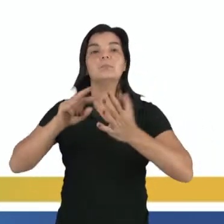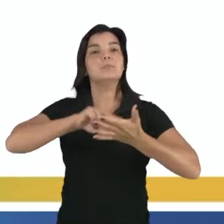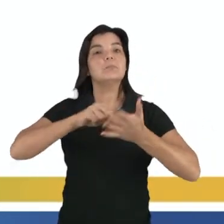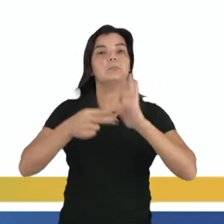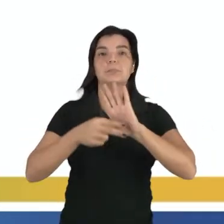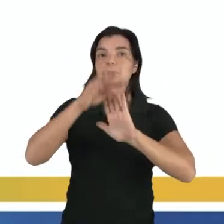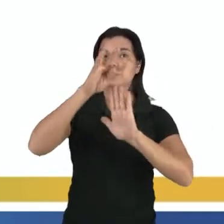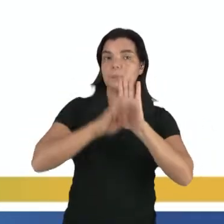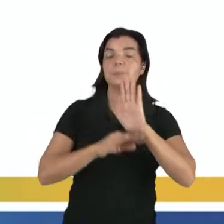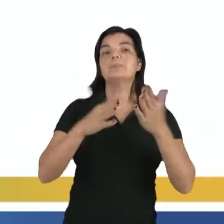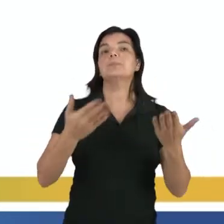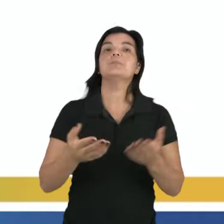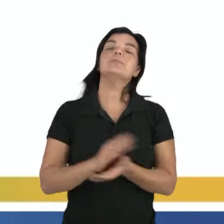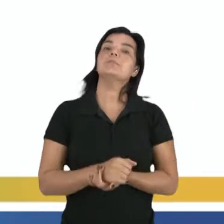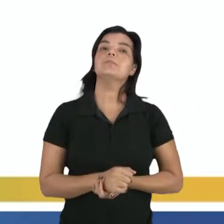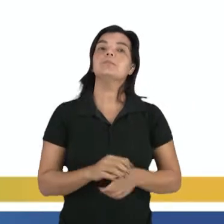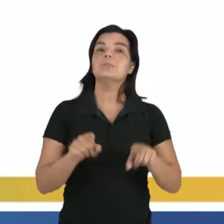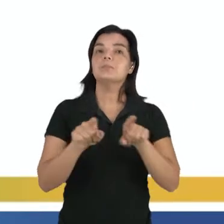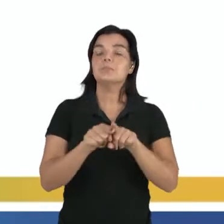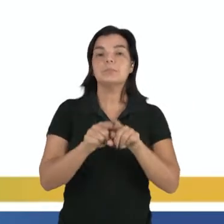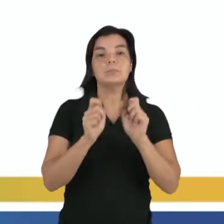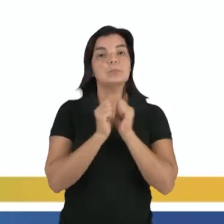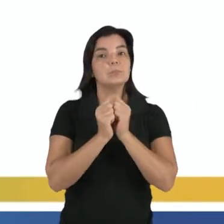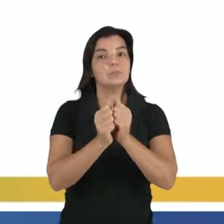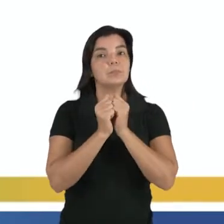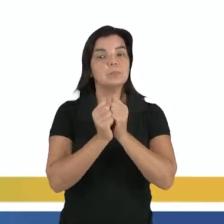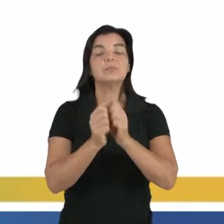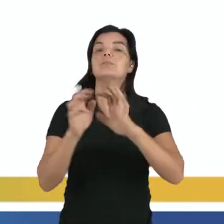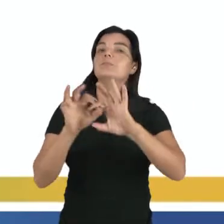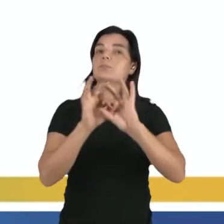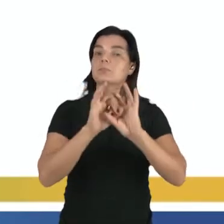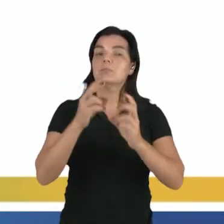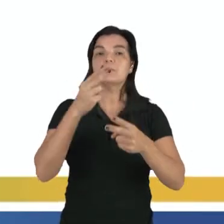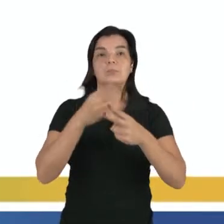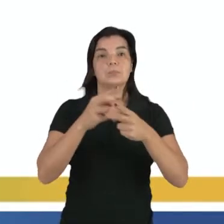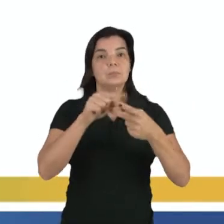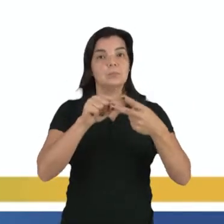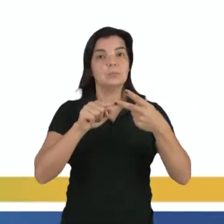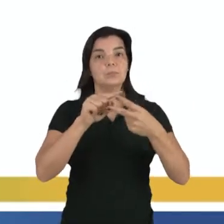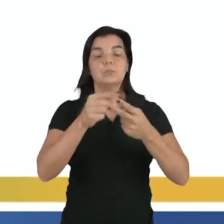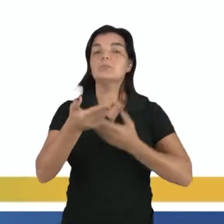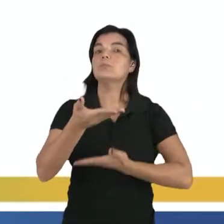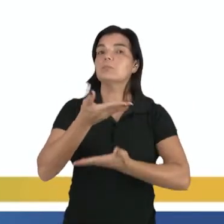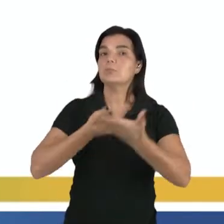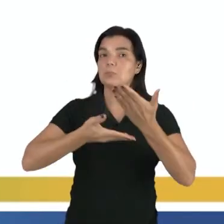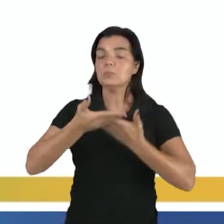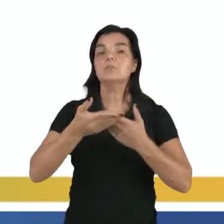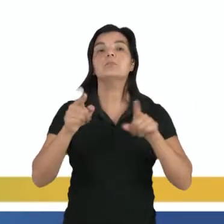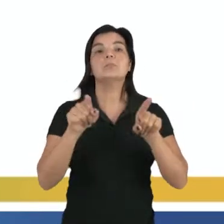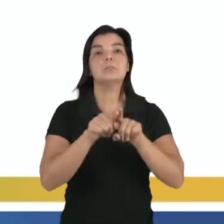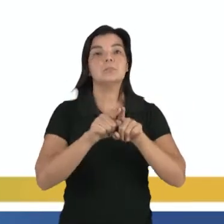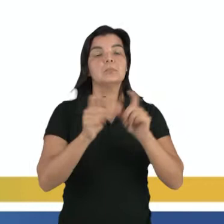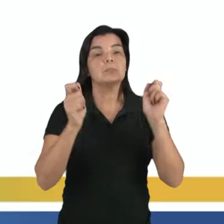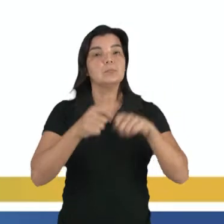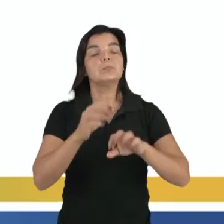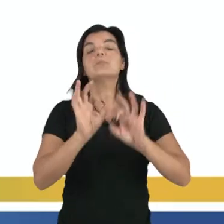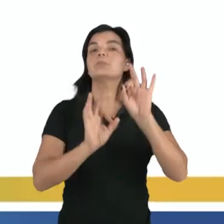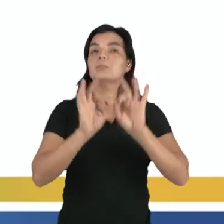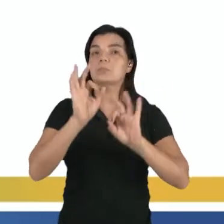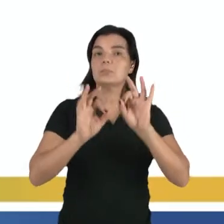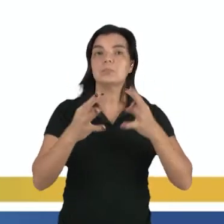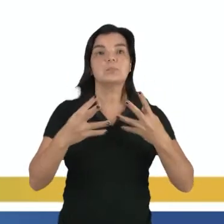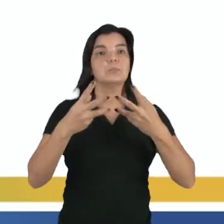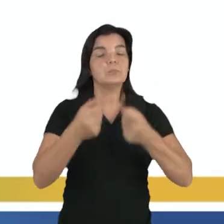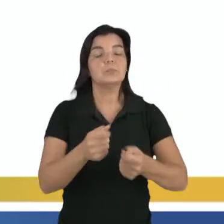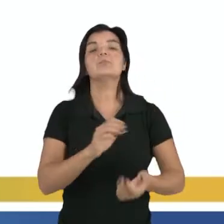Coerência, o sentido. As duas vão andar sempre atreladas porque uma vai precisar da outra para